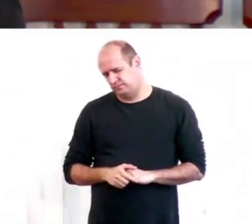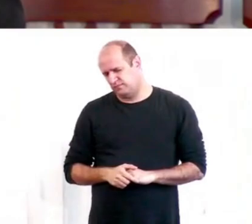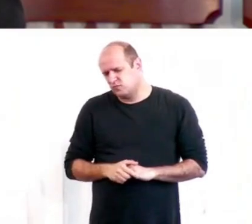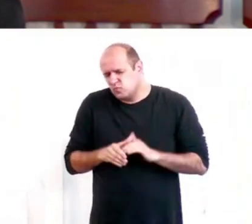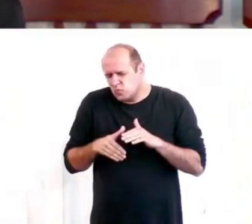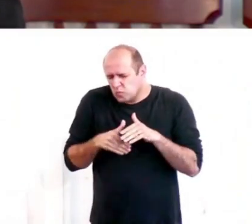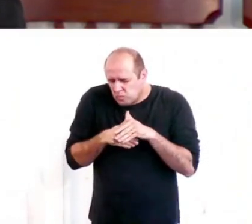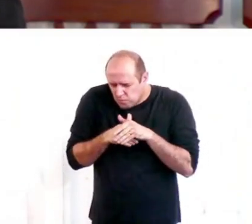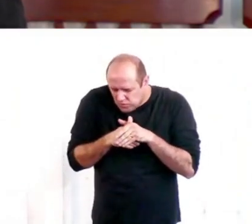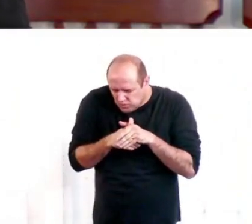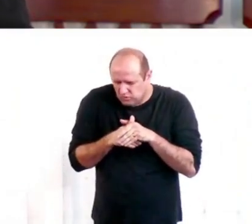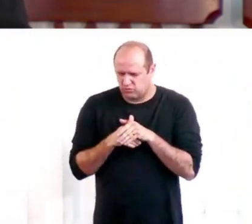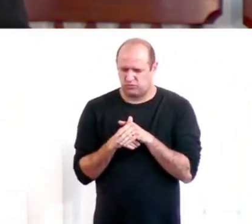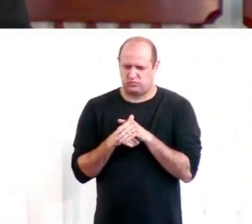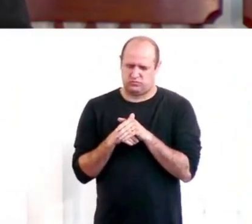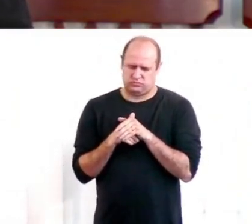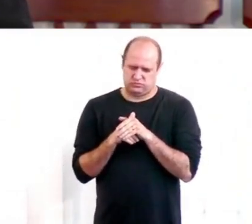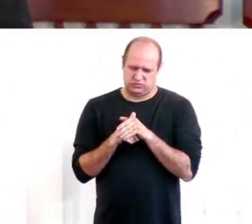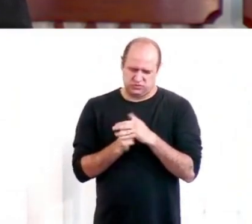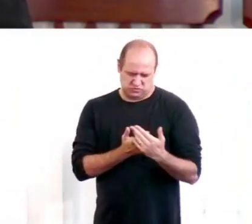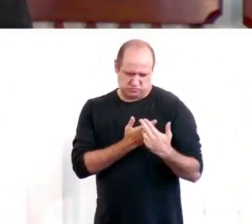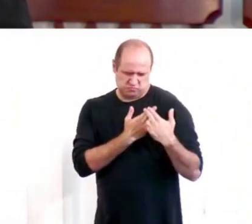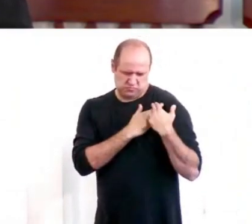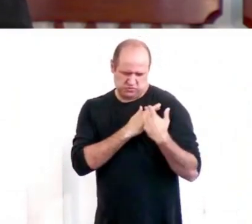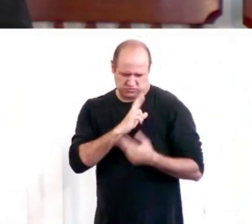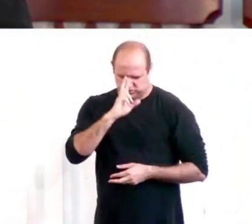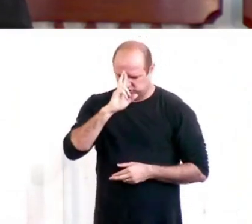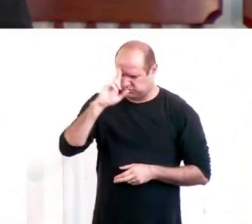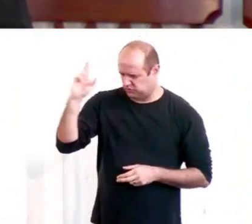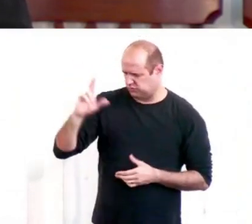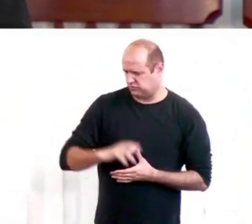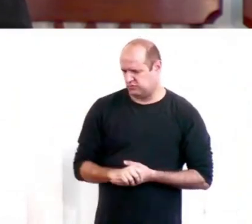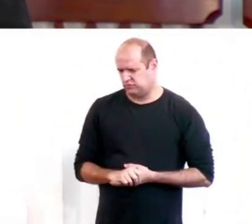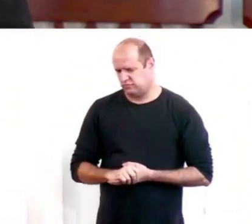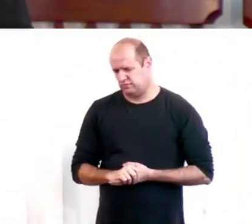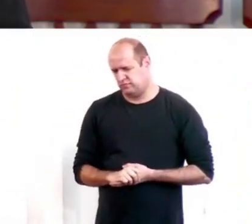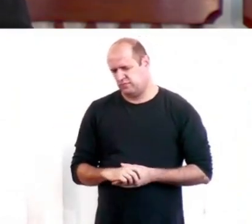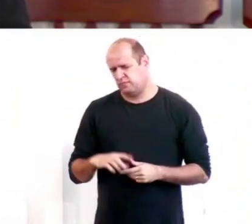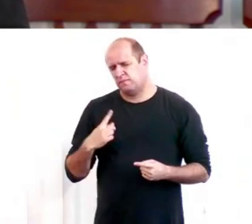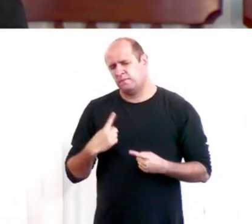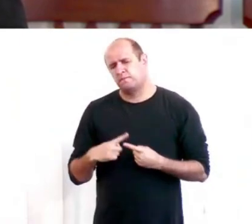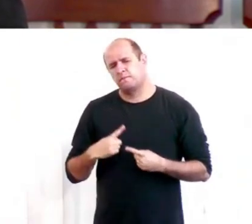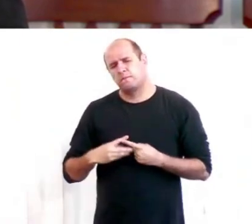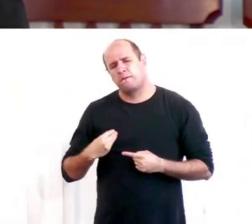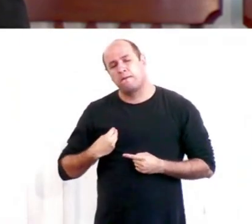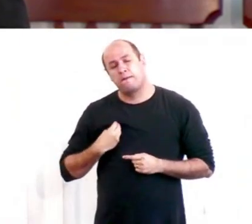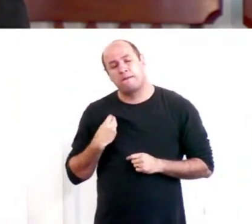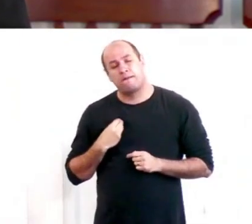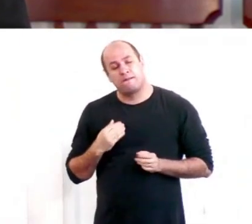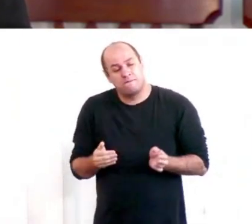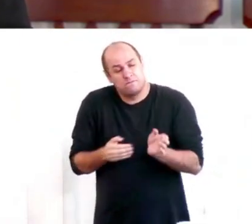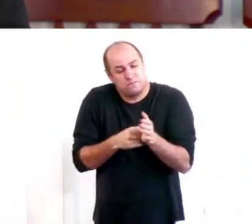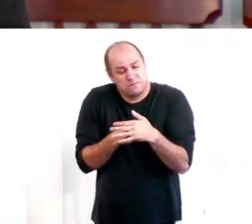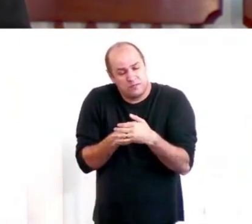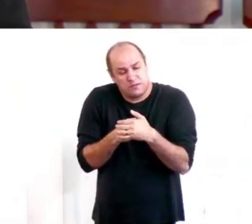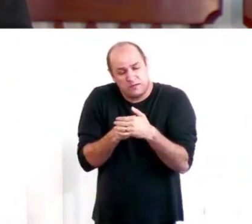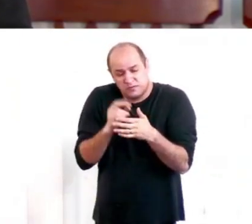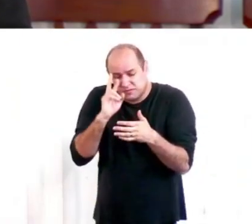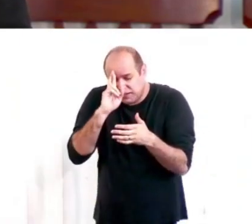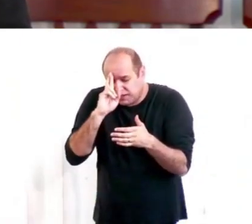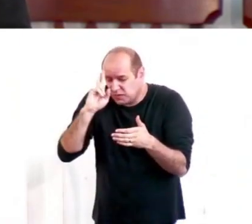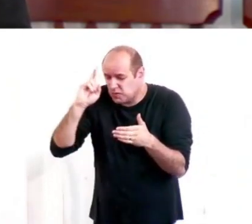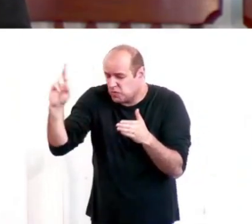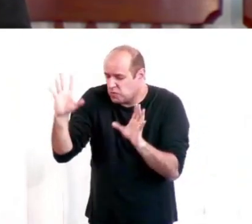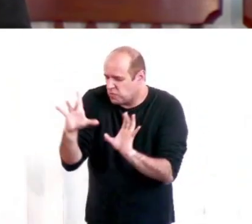humildemente, com o temor do Senhor, porque a nossa vida está oculta no Senhor Jesus.